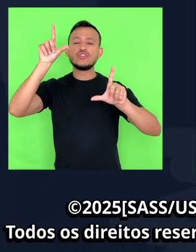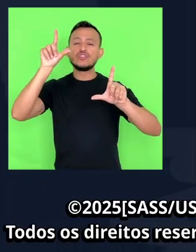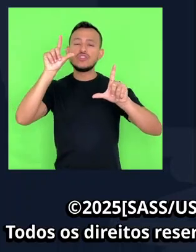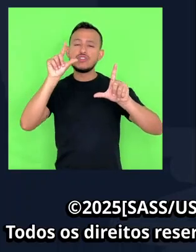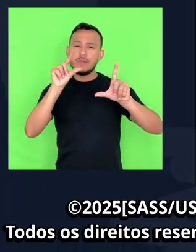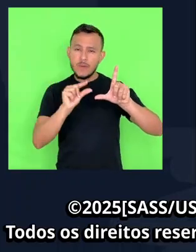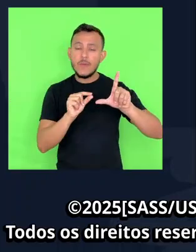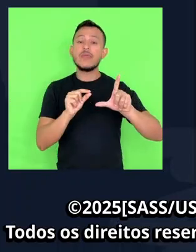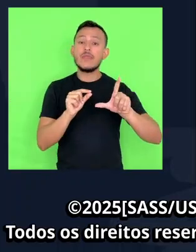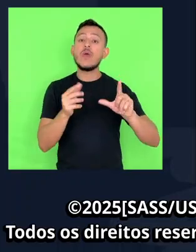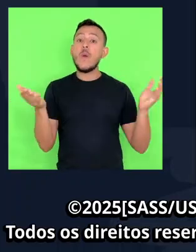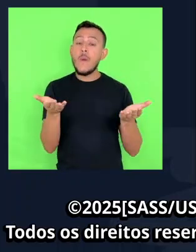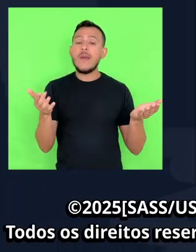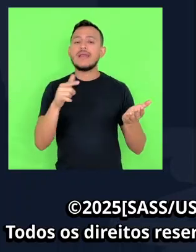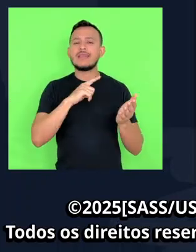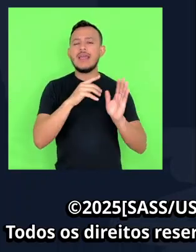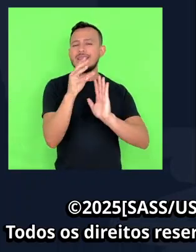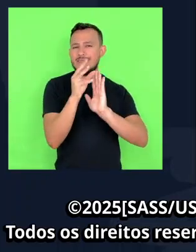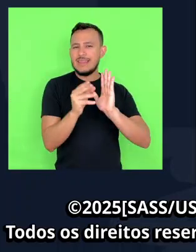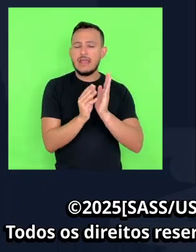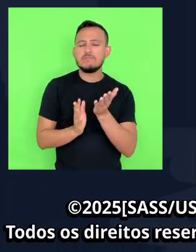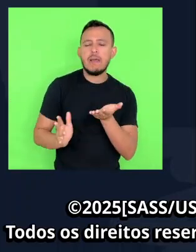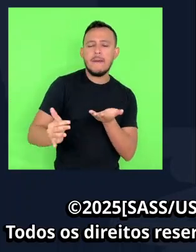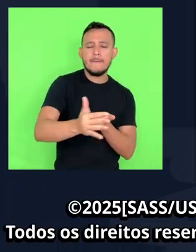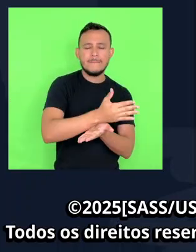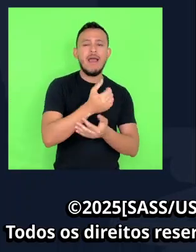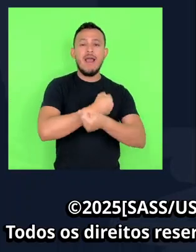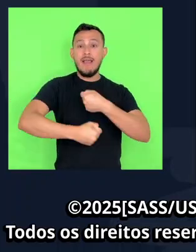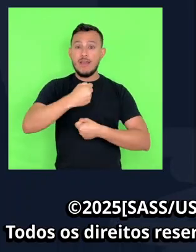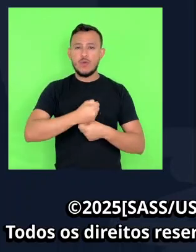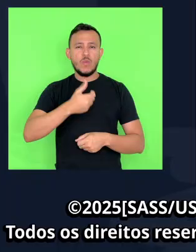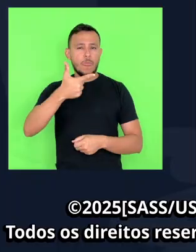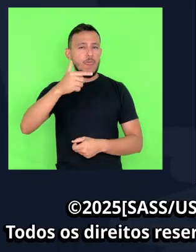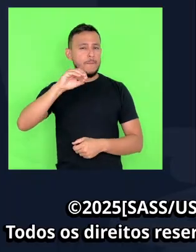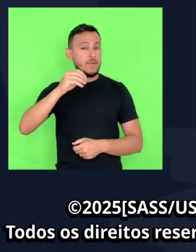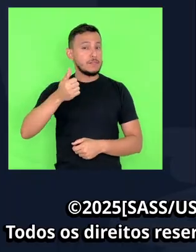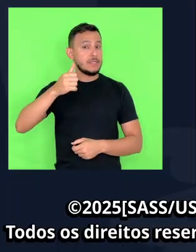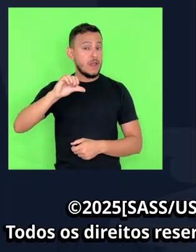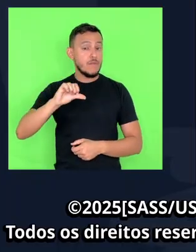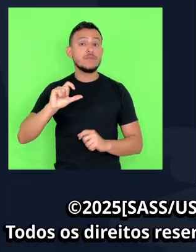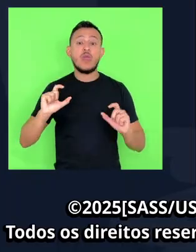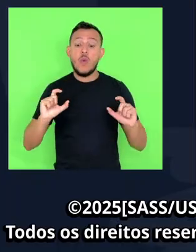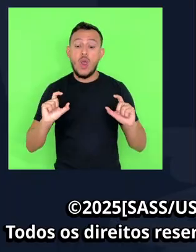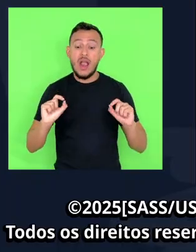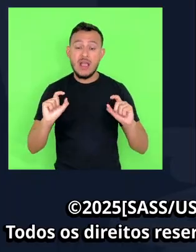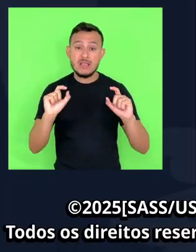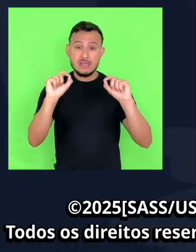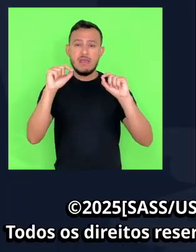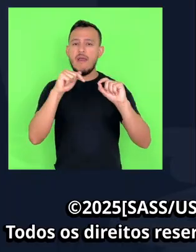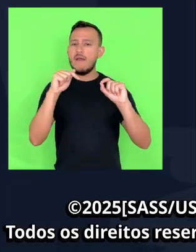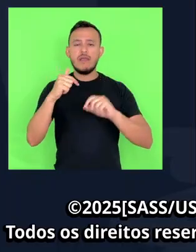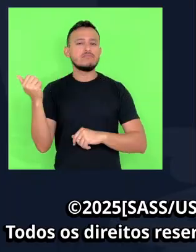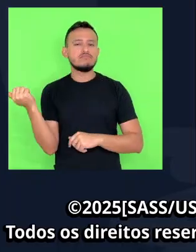hoje são dados de 2019, essa série finaliza, o câncer